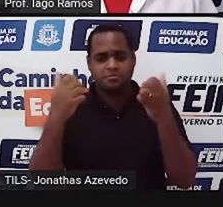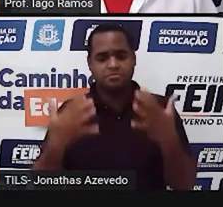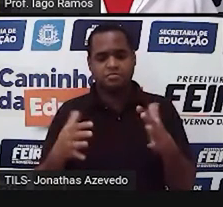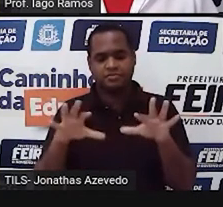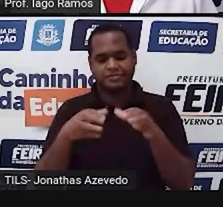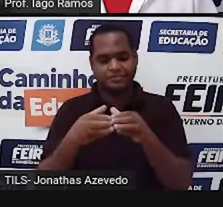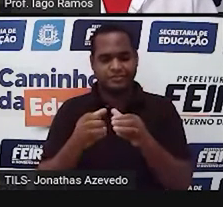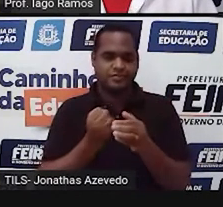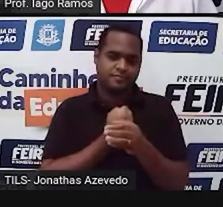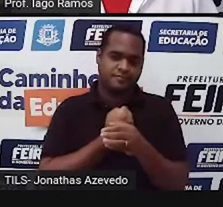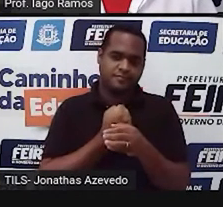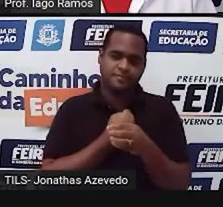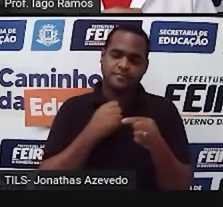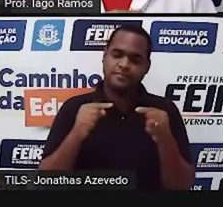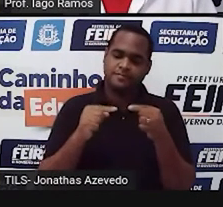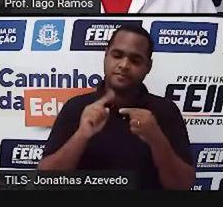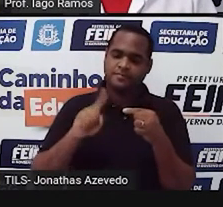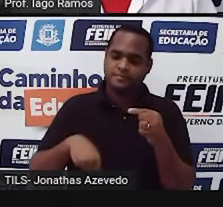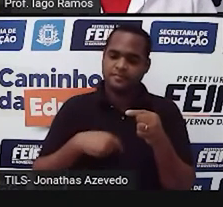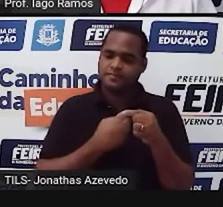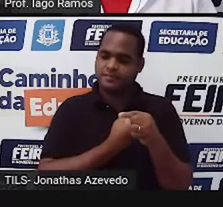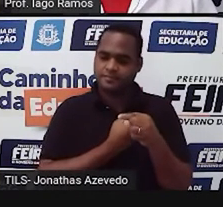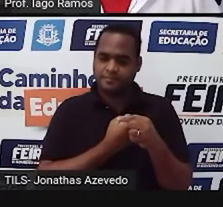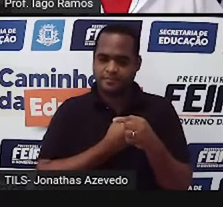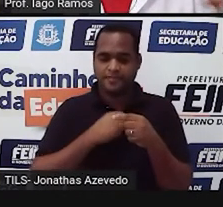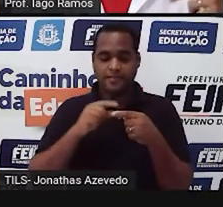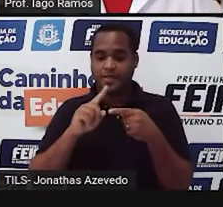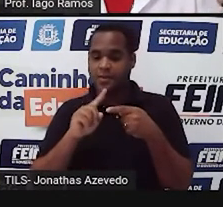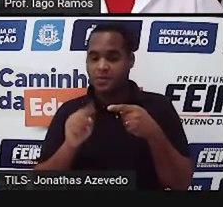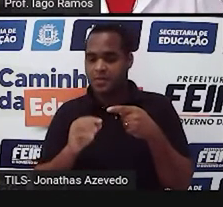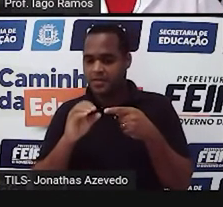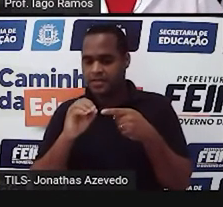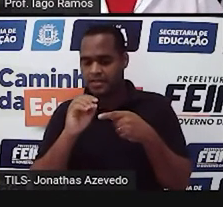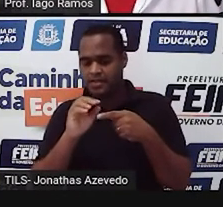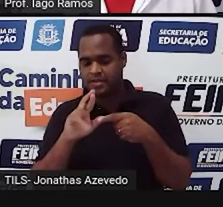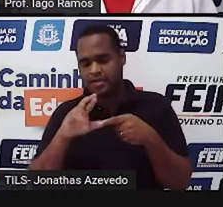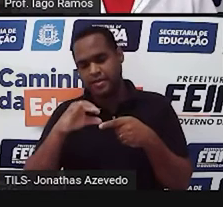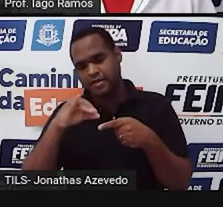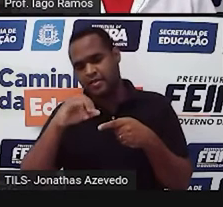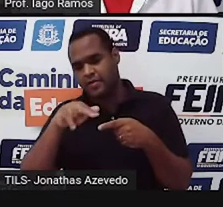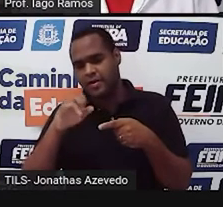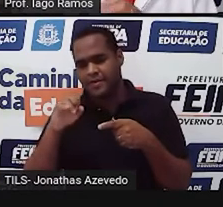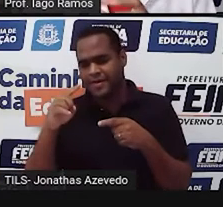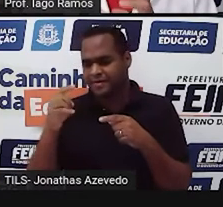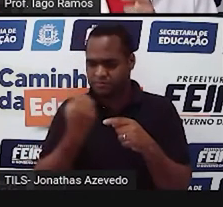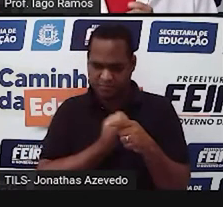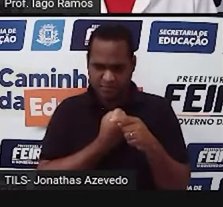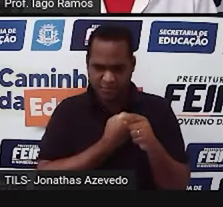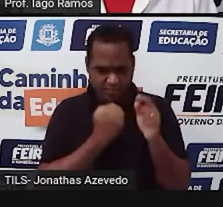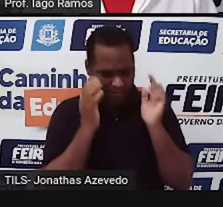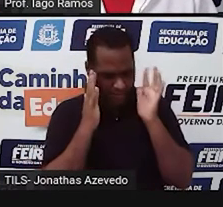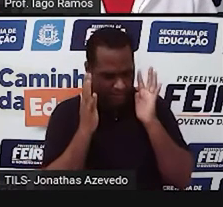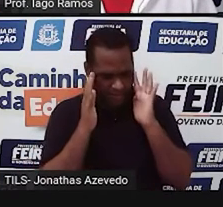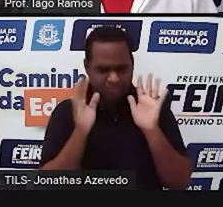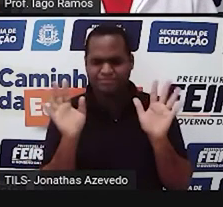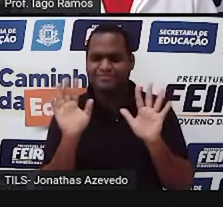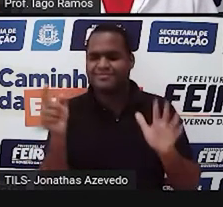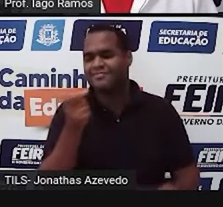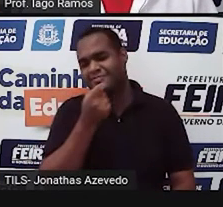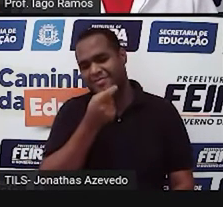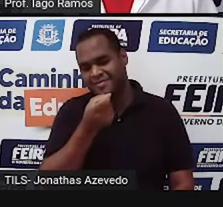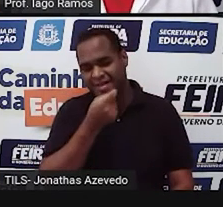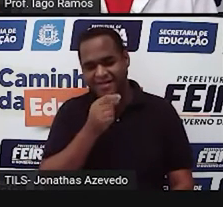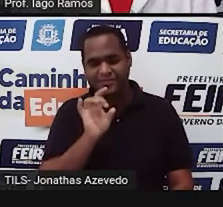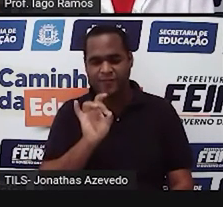números chamado números racionais certo e não é que os números pensam tá só foi uma piadinha aqui